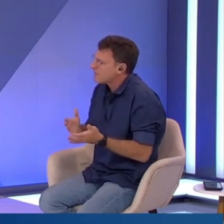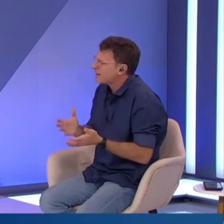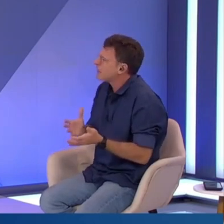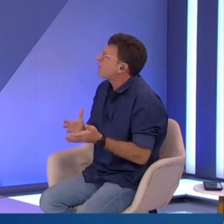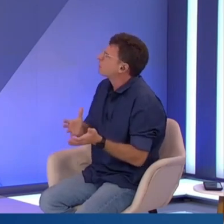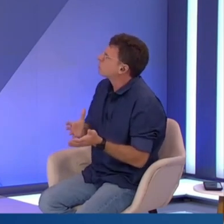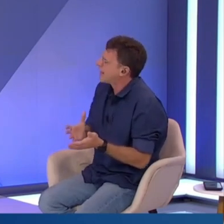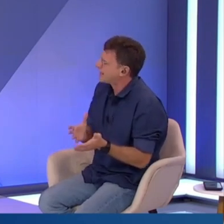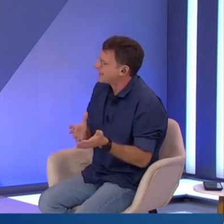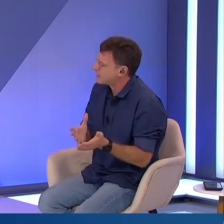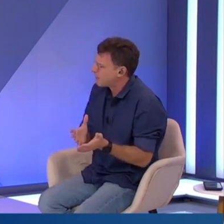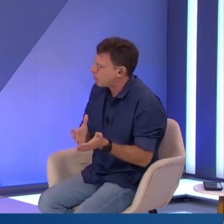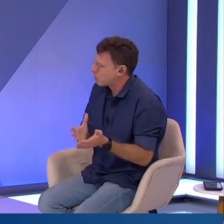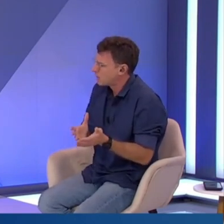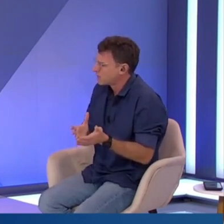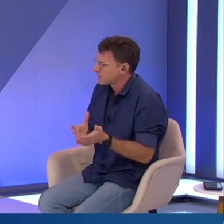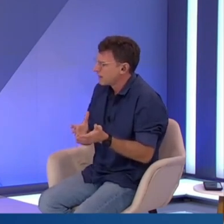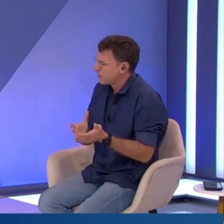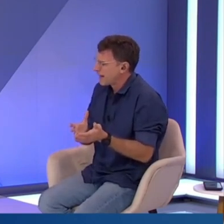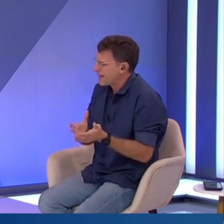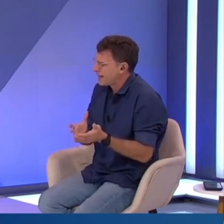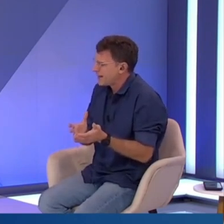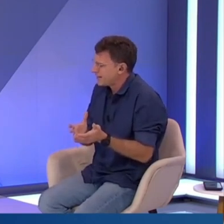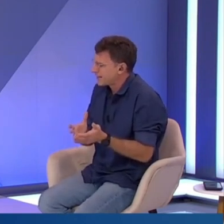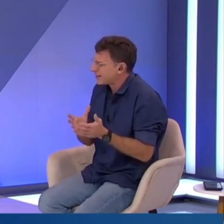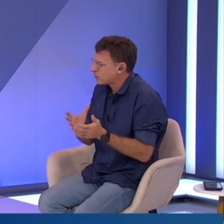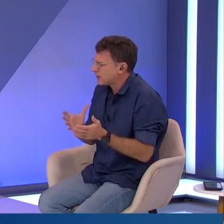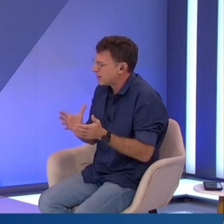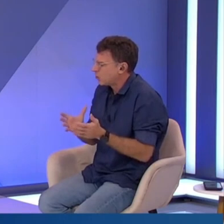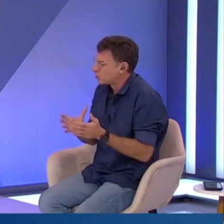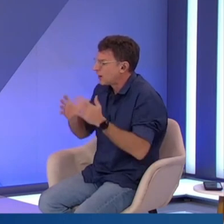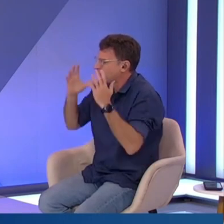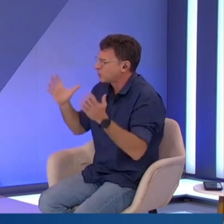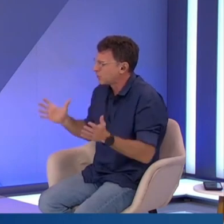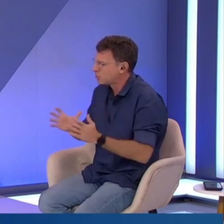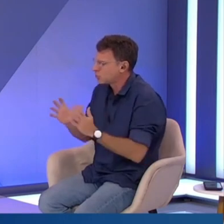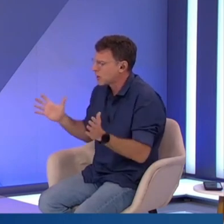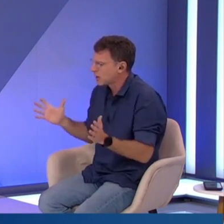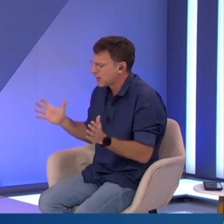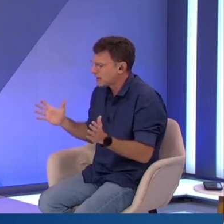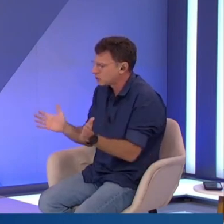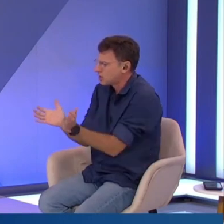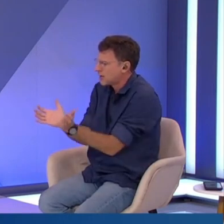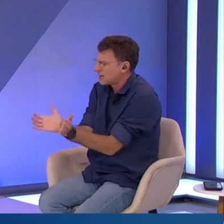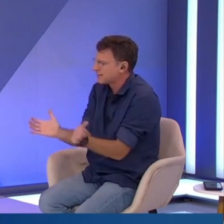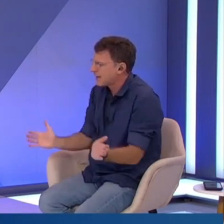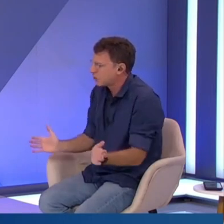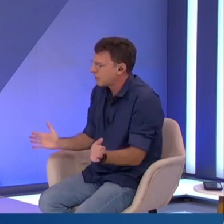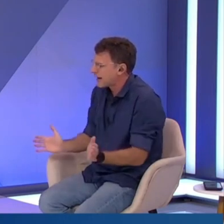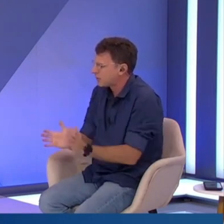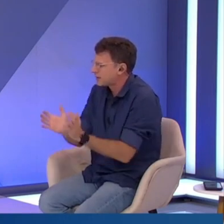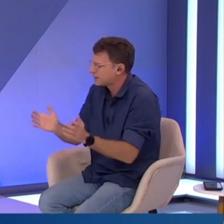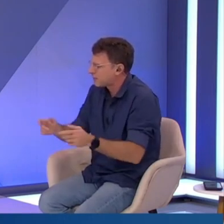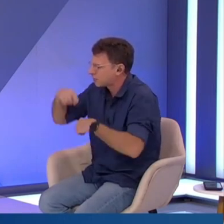que vale a pena chamar Bolsonaro e dar esse palco para ele ali, dado que o Trump nos Estados Unidos, tudo que ele queria era isso. Ele queria